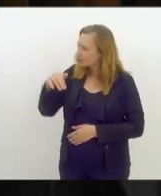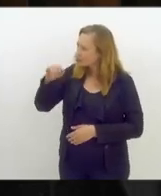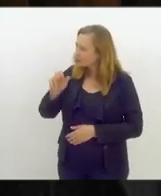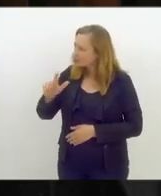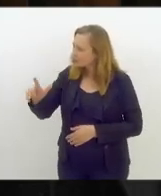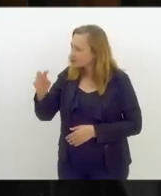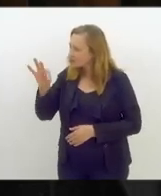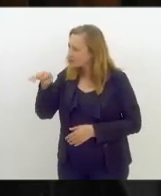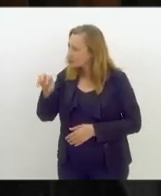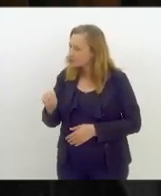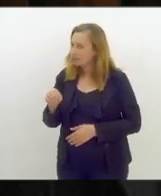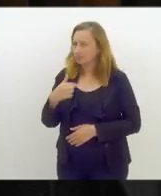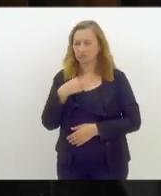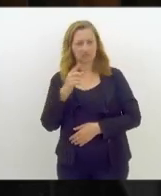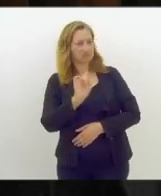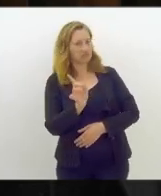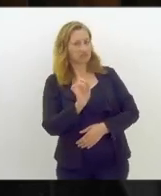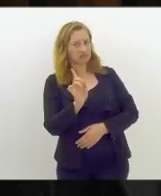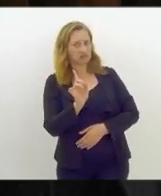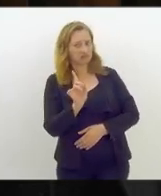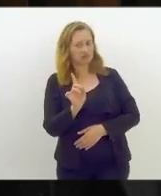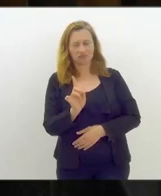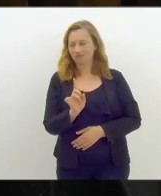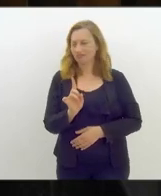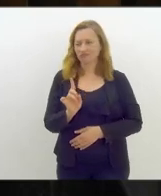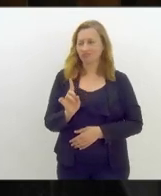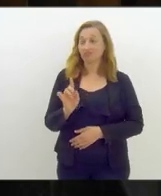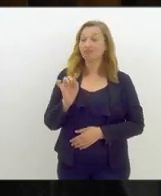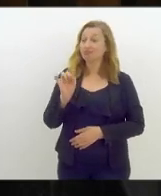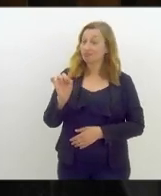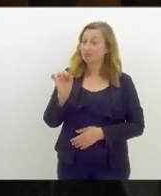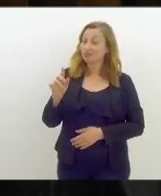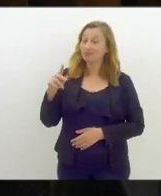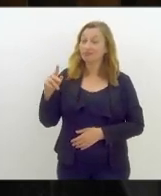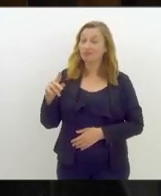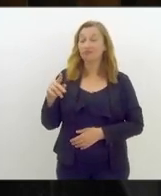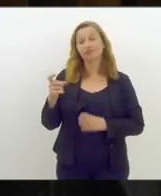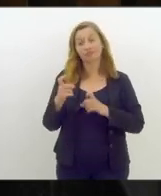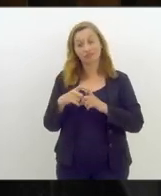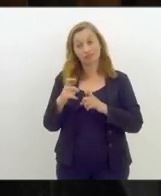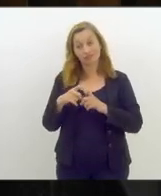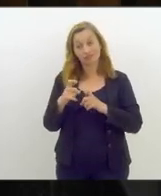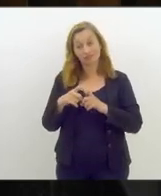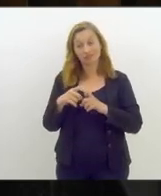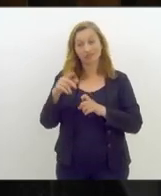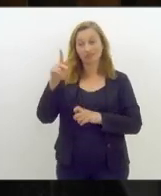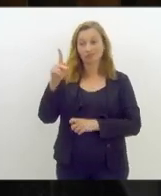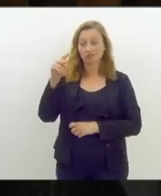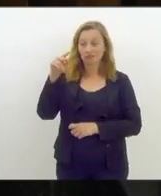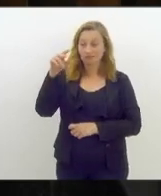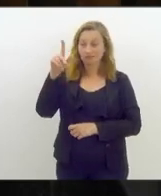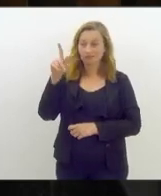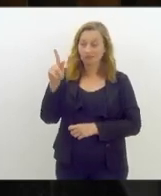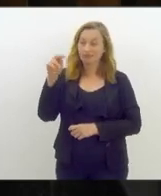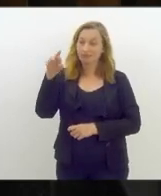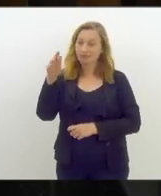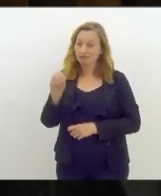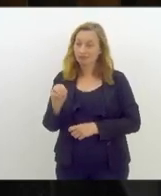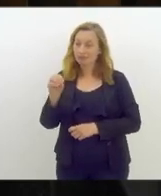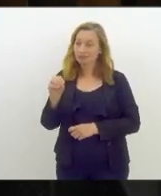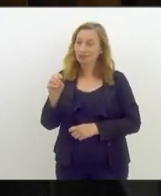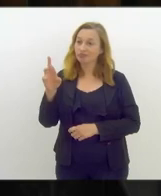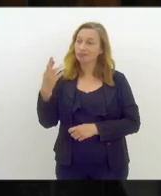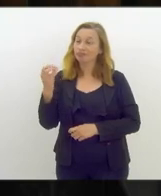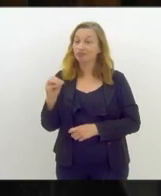Couto? Eu dizia, não, o diretor do Miguel Couto foi o médico Paulo Pinheiro.